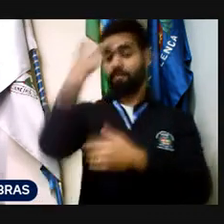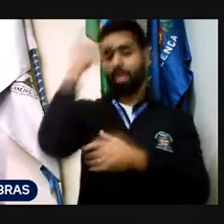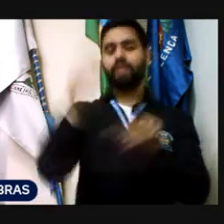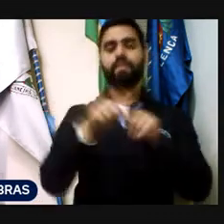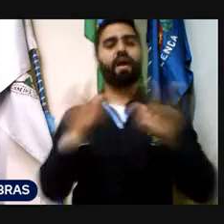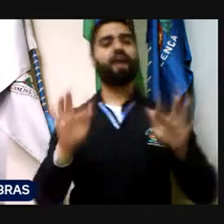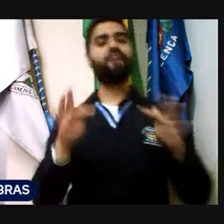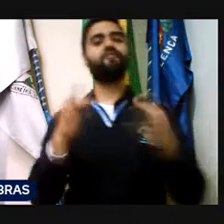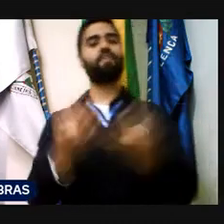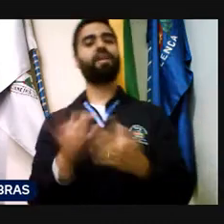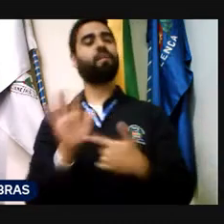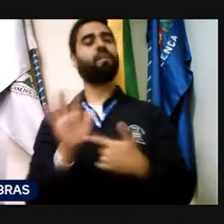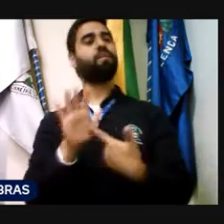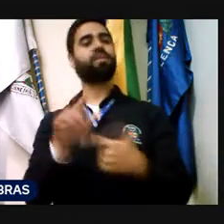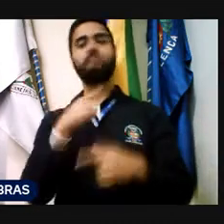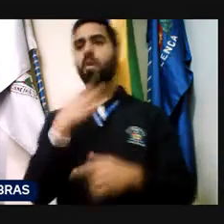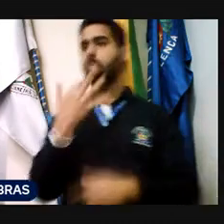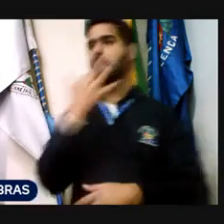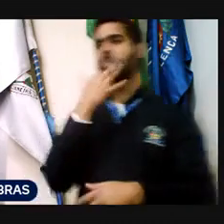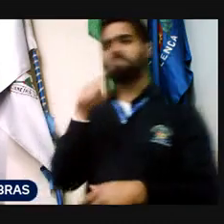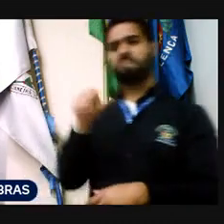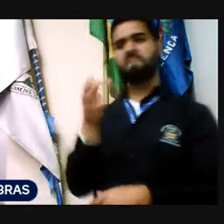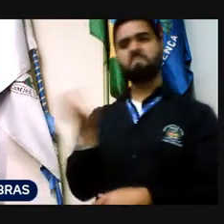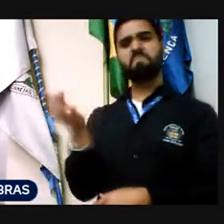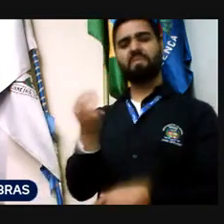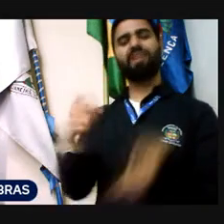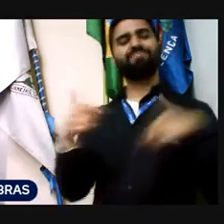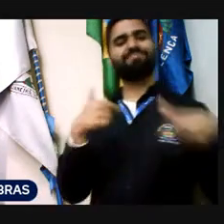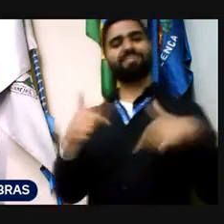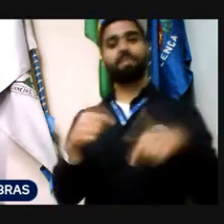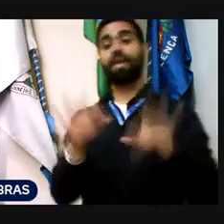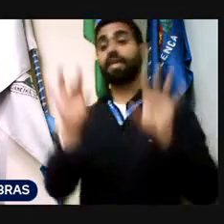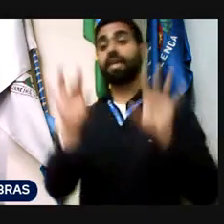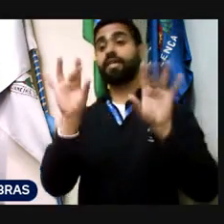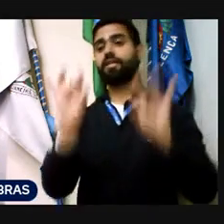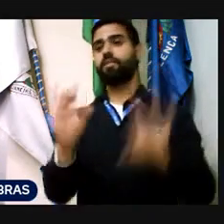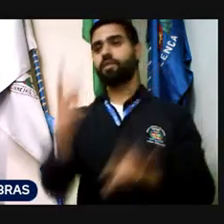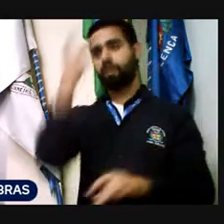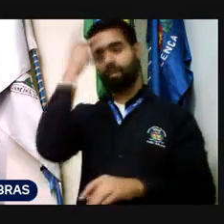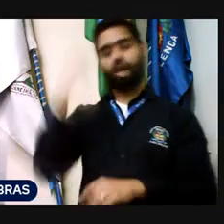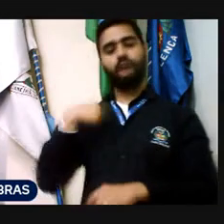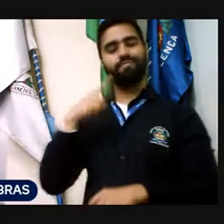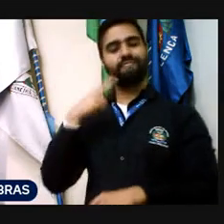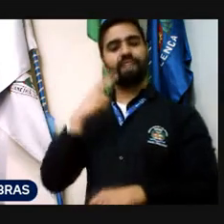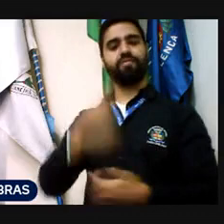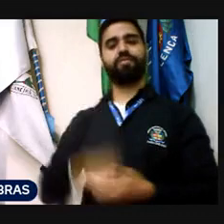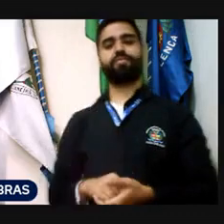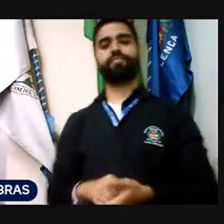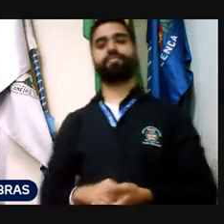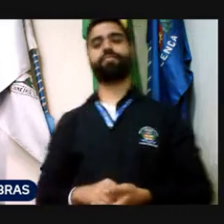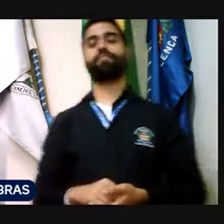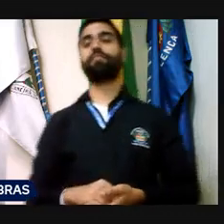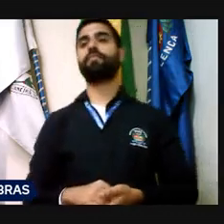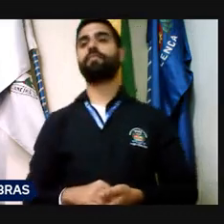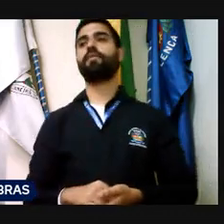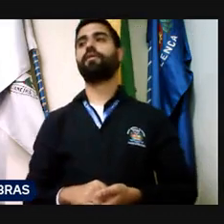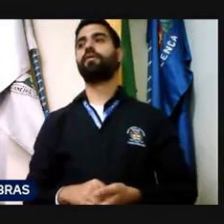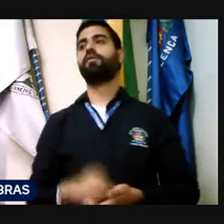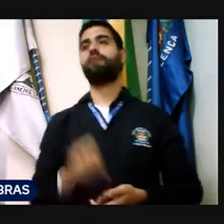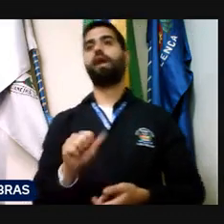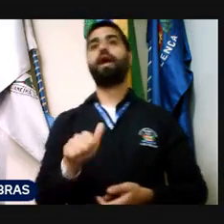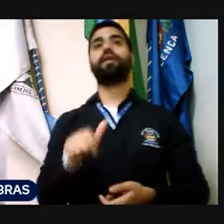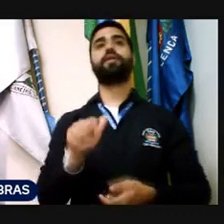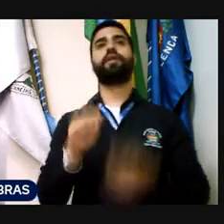familiares, manifestando reconhecimento do Legislativo, em especial deste vereador. Sala das Sessões, 3 de agosto